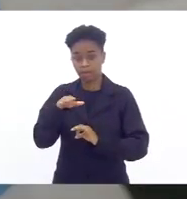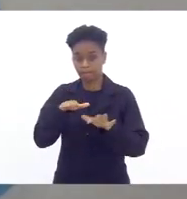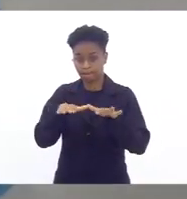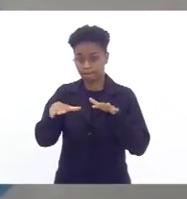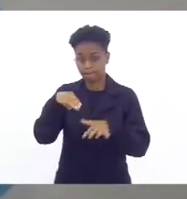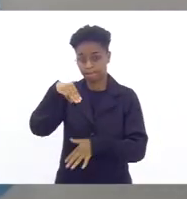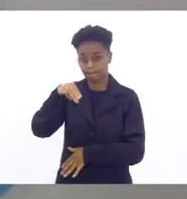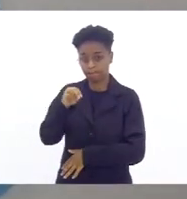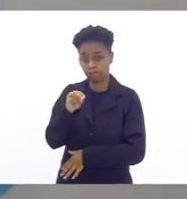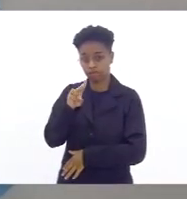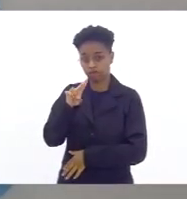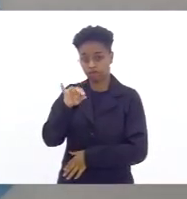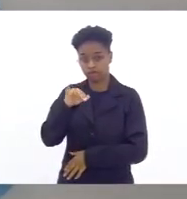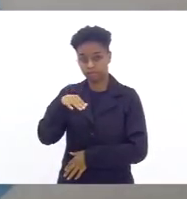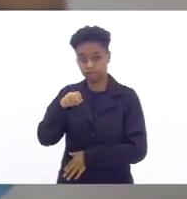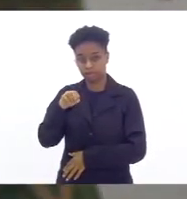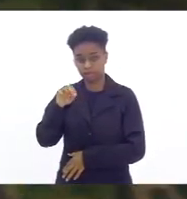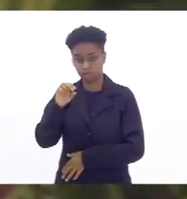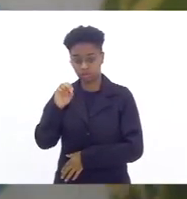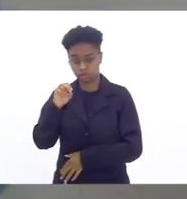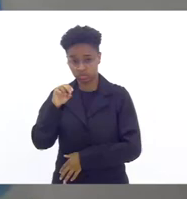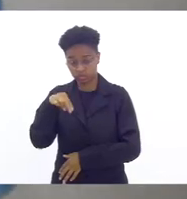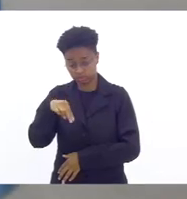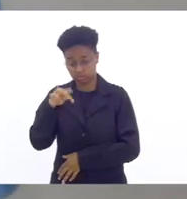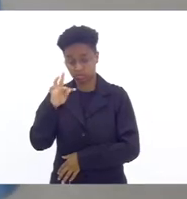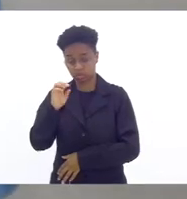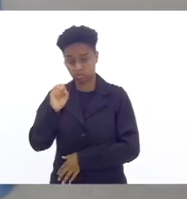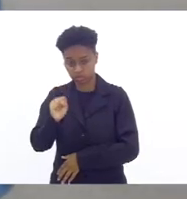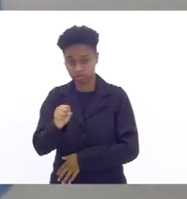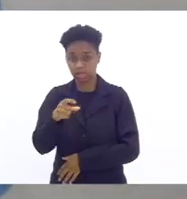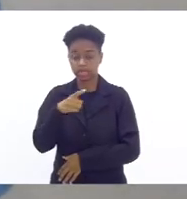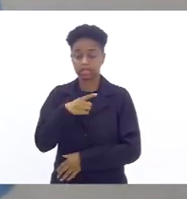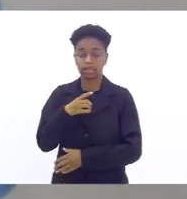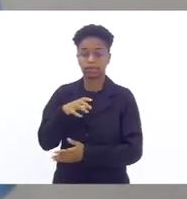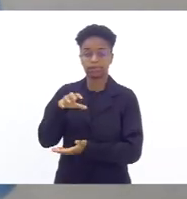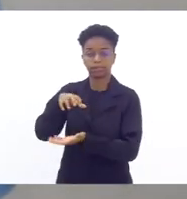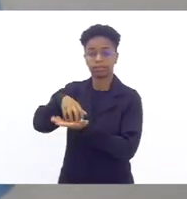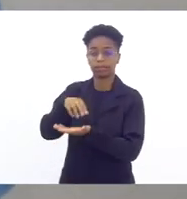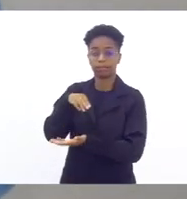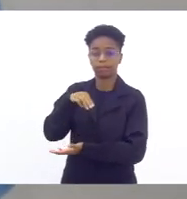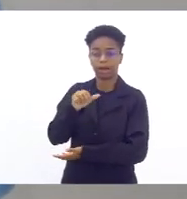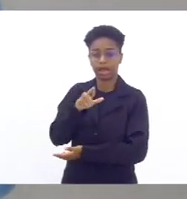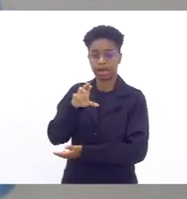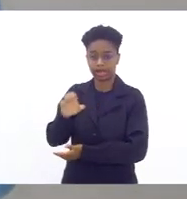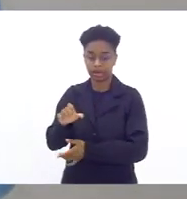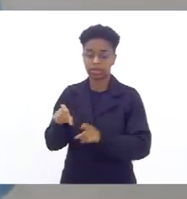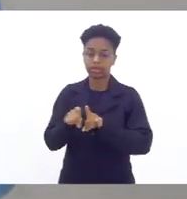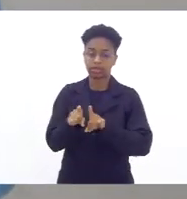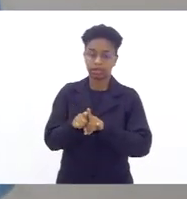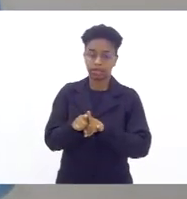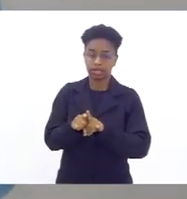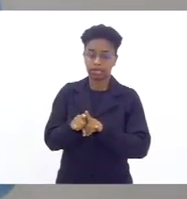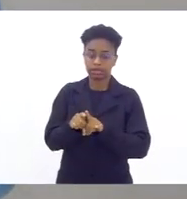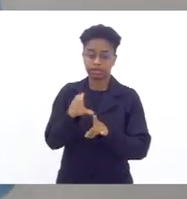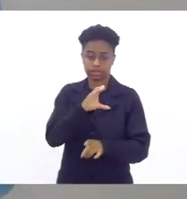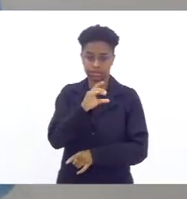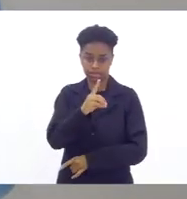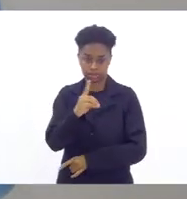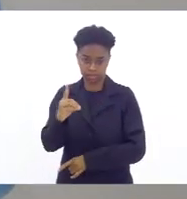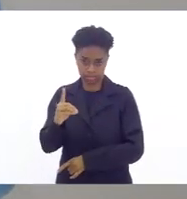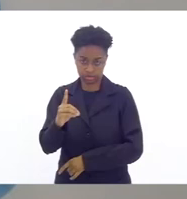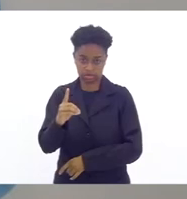no Complexo da Maré alemão Cidade de Deus a gente tem uma base no Complexo da Maré e a gente trabalha basicamente